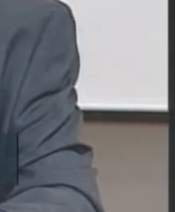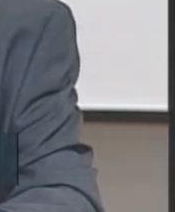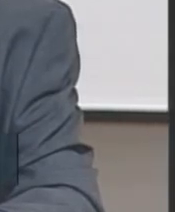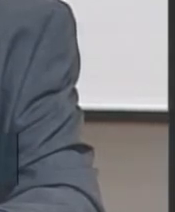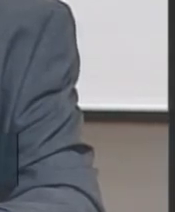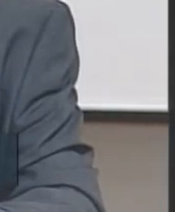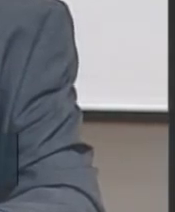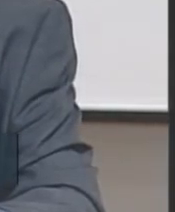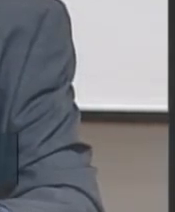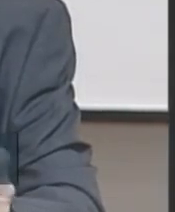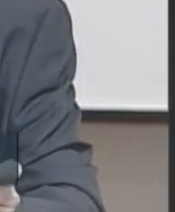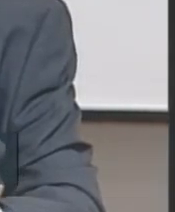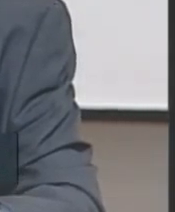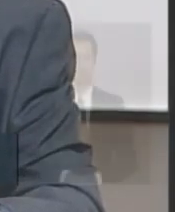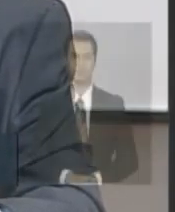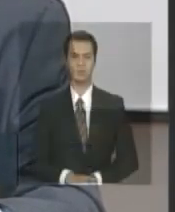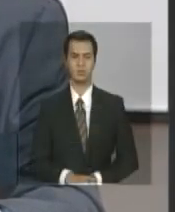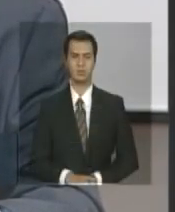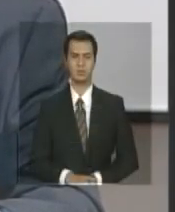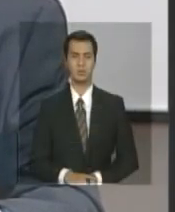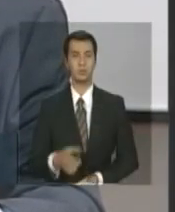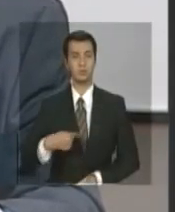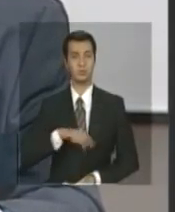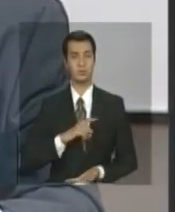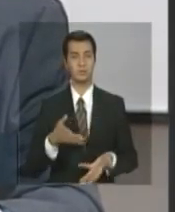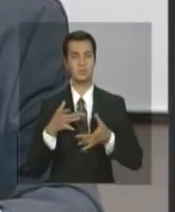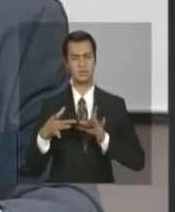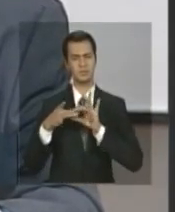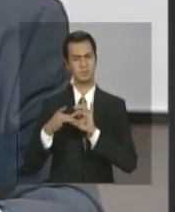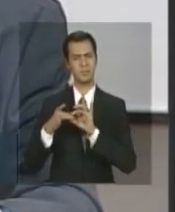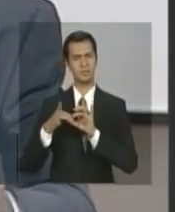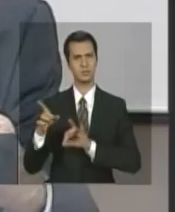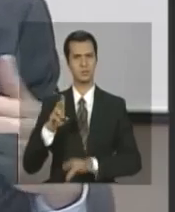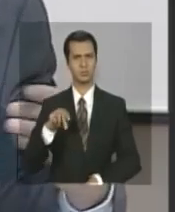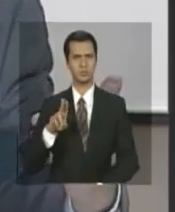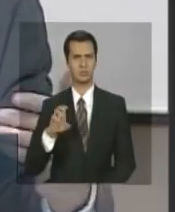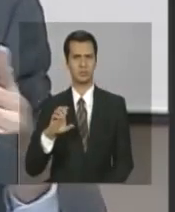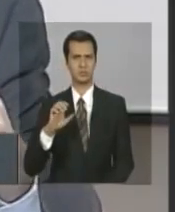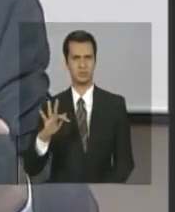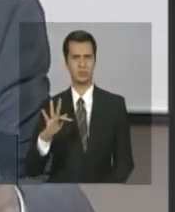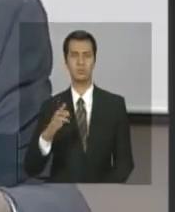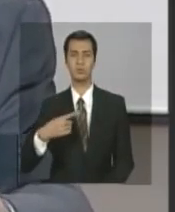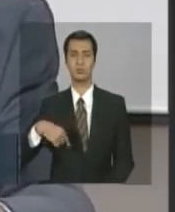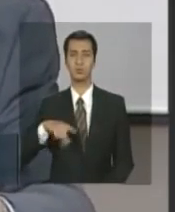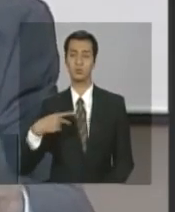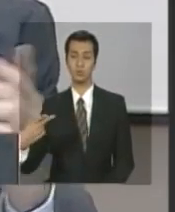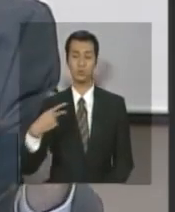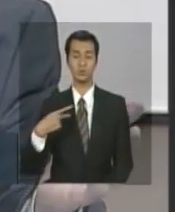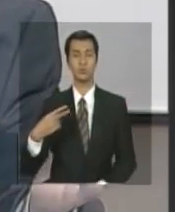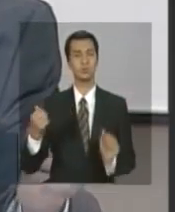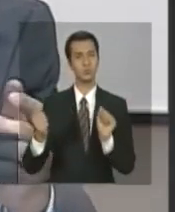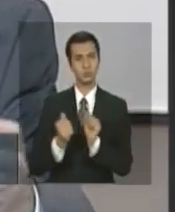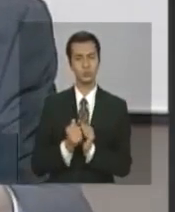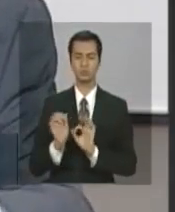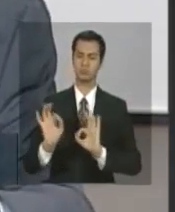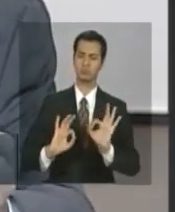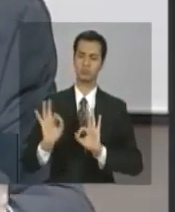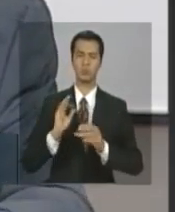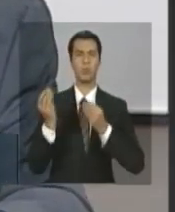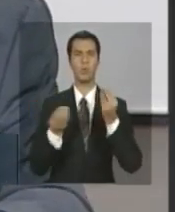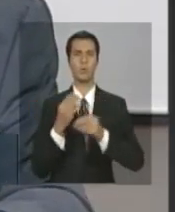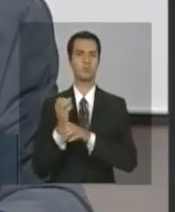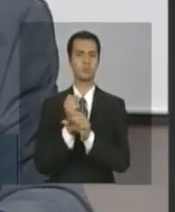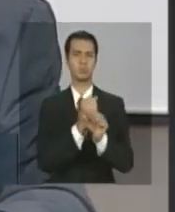parceria, reforçar a nossa parceria, digo melhor, e construirmos juntos uma melhor forma de aferir, com eles e com outros